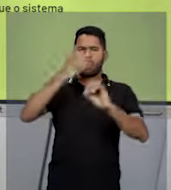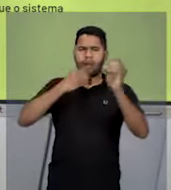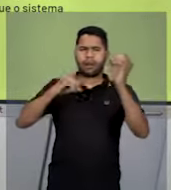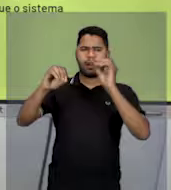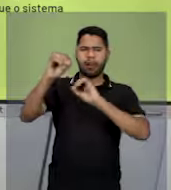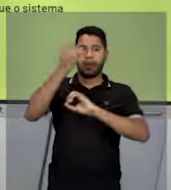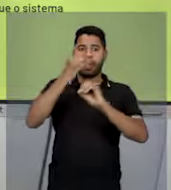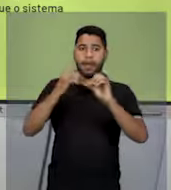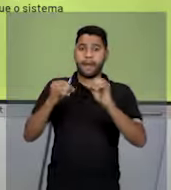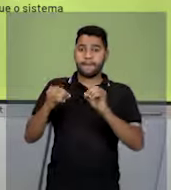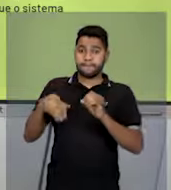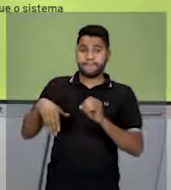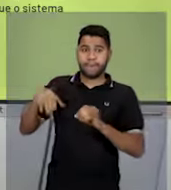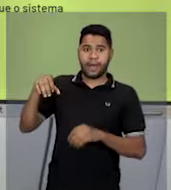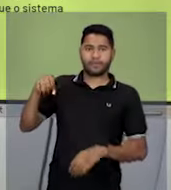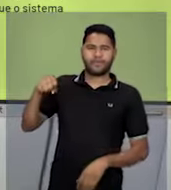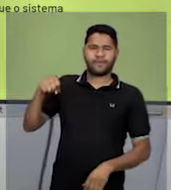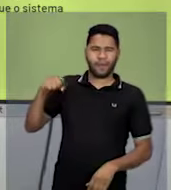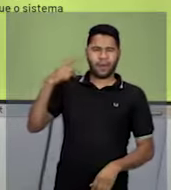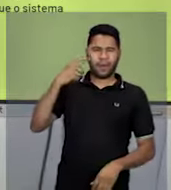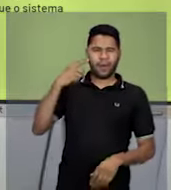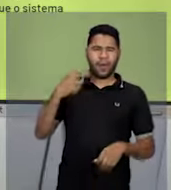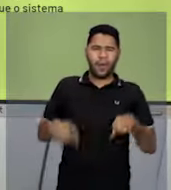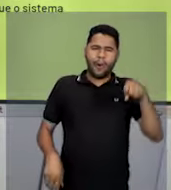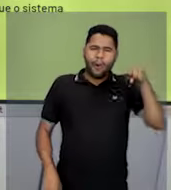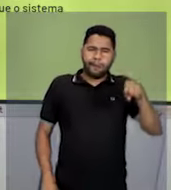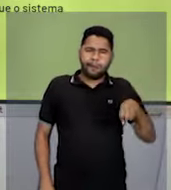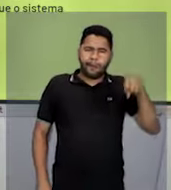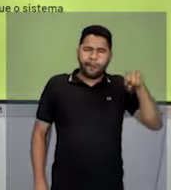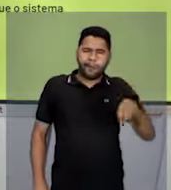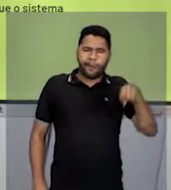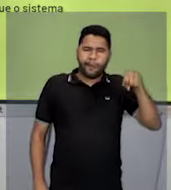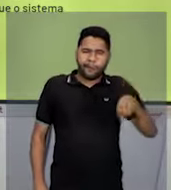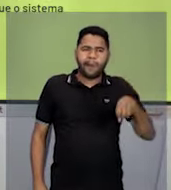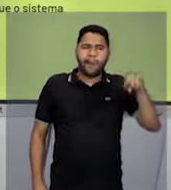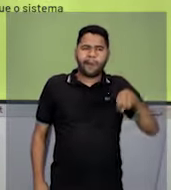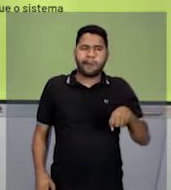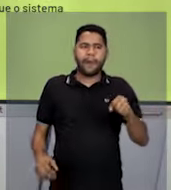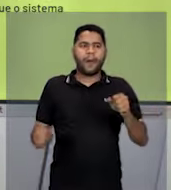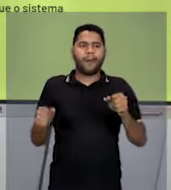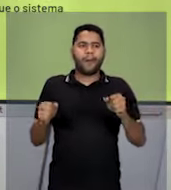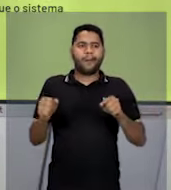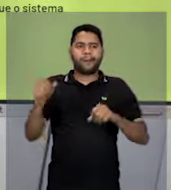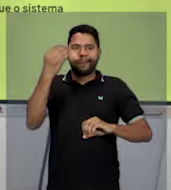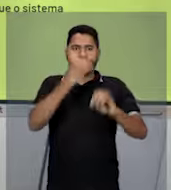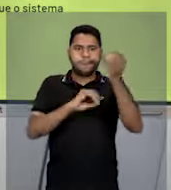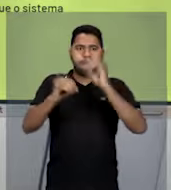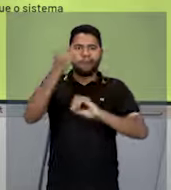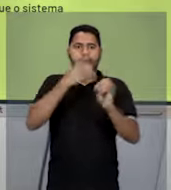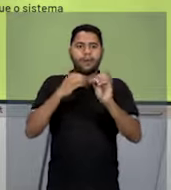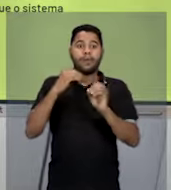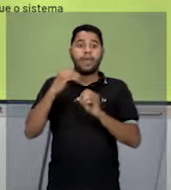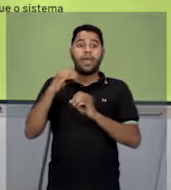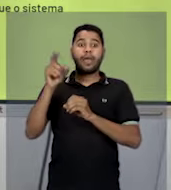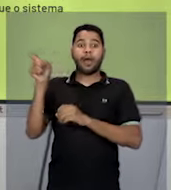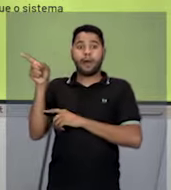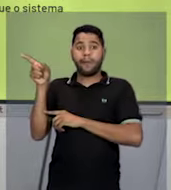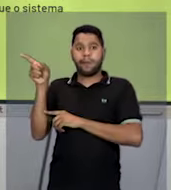acrescento moléculas dentro daquele vaso, daquele recipiente, nós não notamos que houve uma variação na pressão?